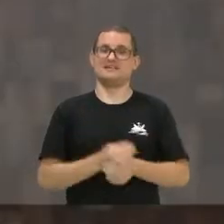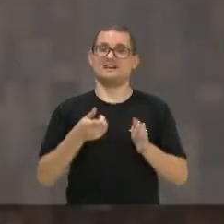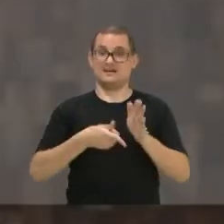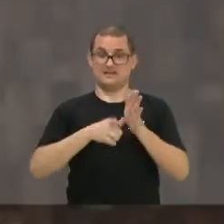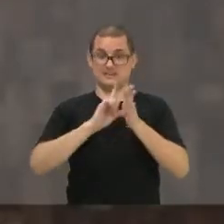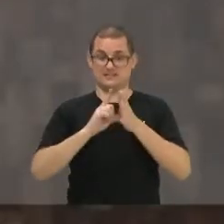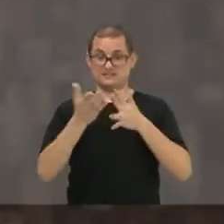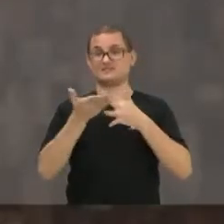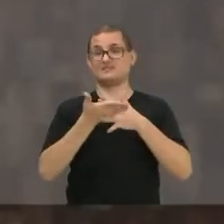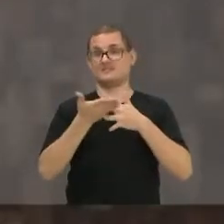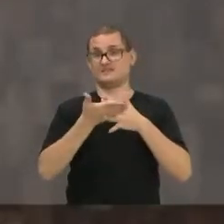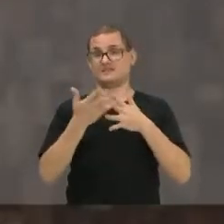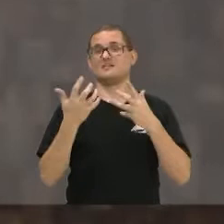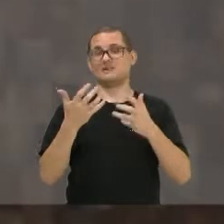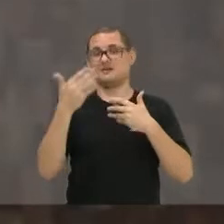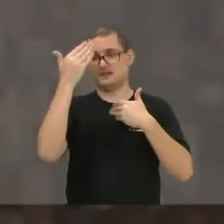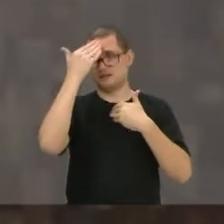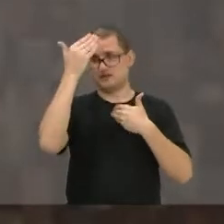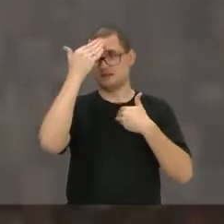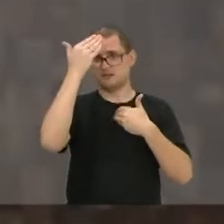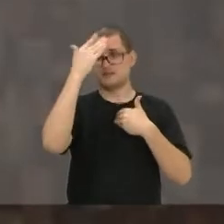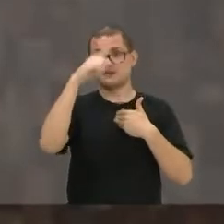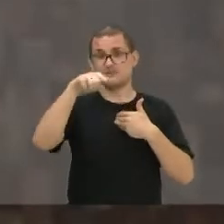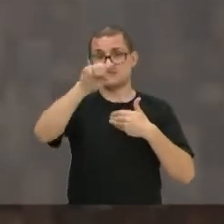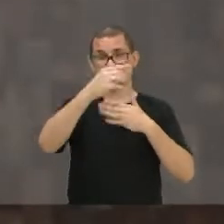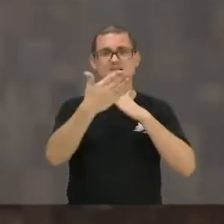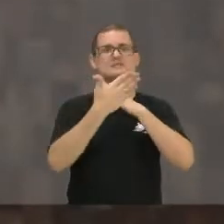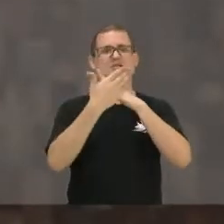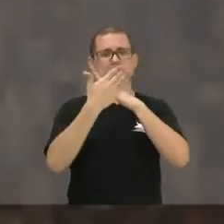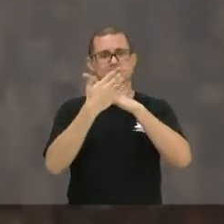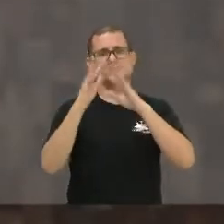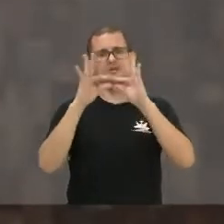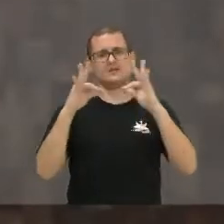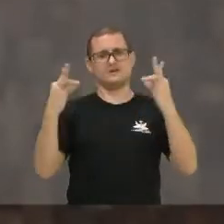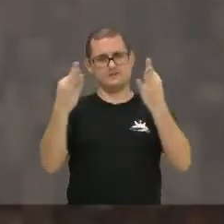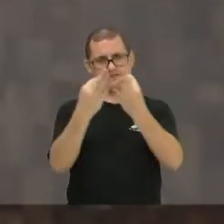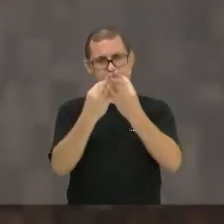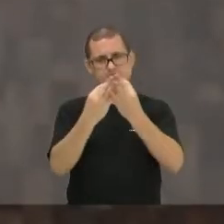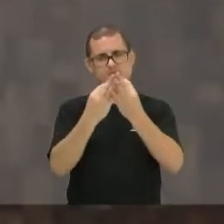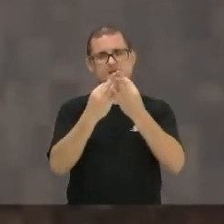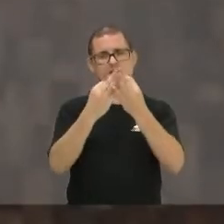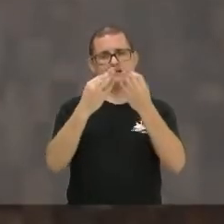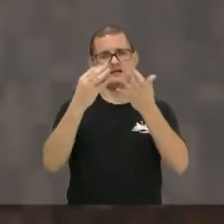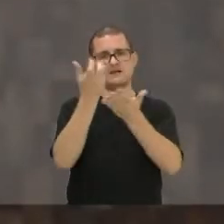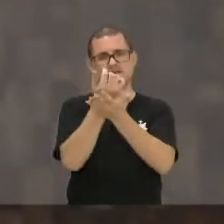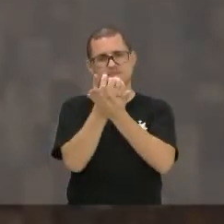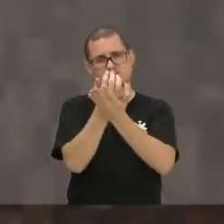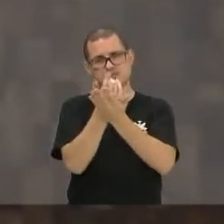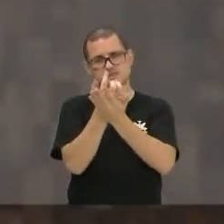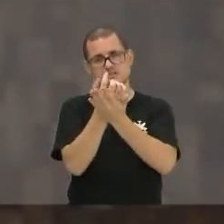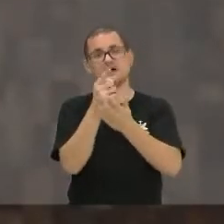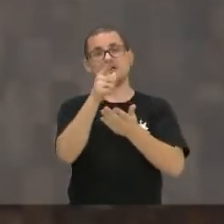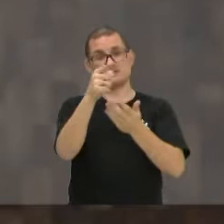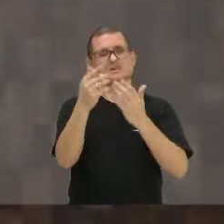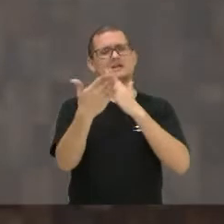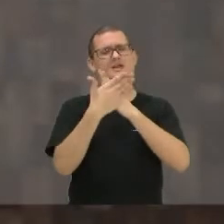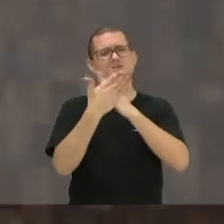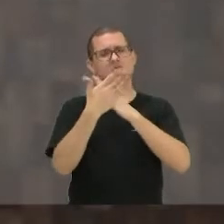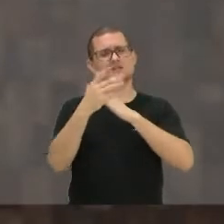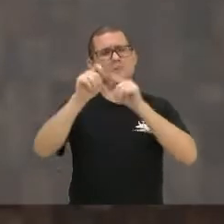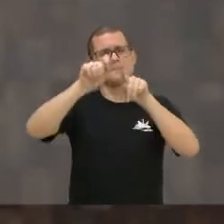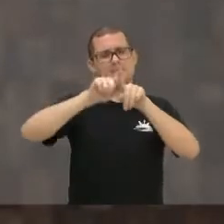do intervalo eu quero agradecer a você faz parte da família evangelizar você que contribui com essa obra de evangelização todos os meses